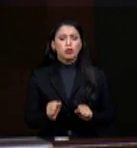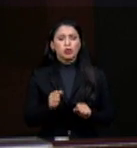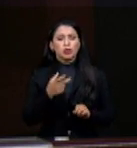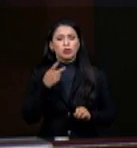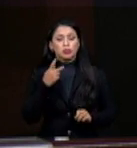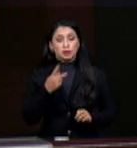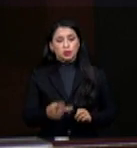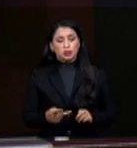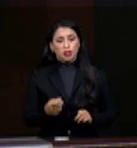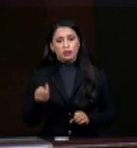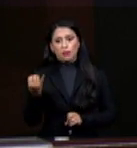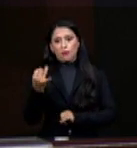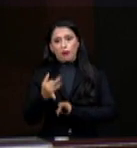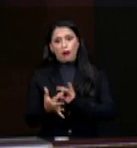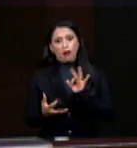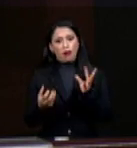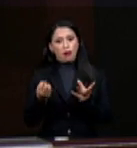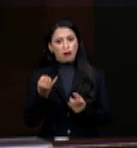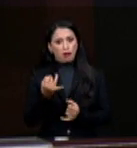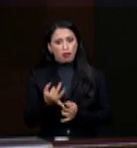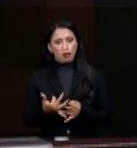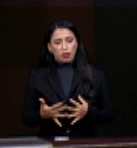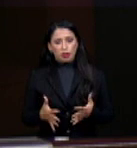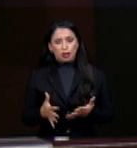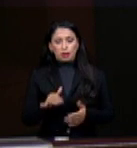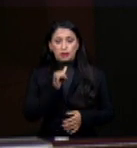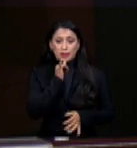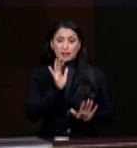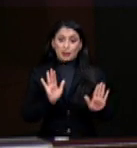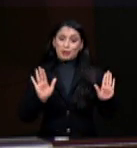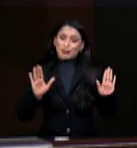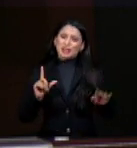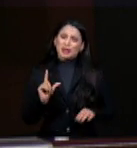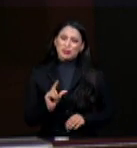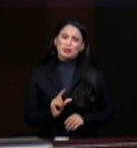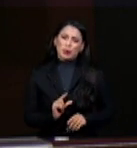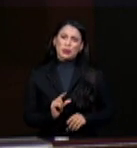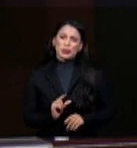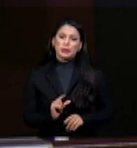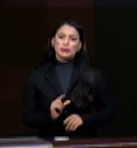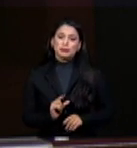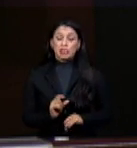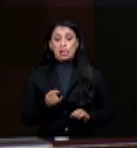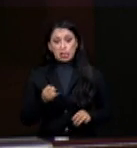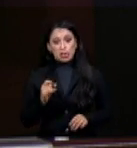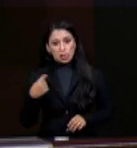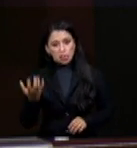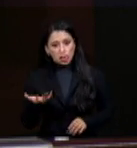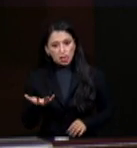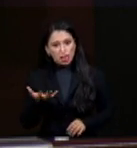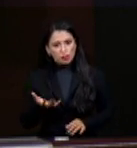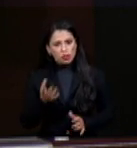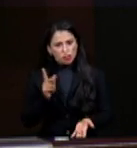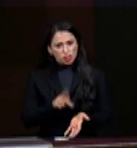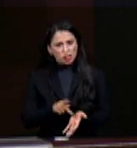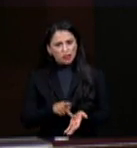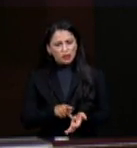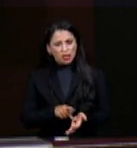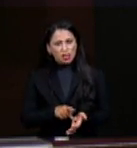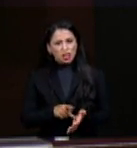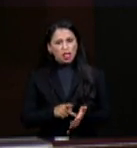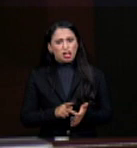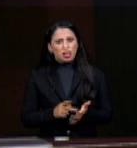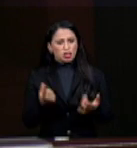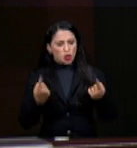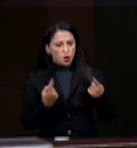são múltiplos exemplos, mas ainda é pouco. Se queremos realmente enfrentar o desafio da violência de